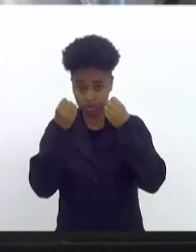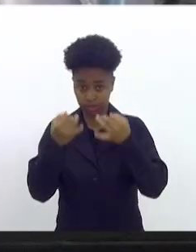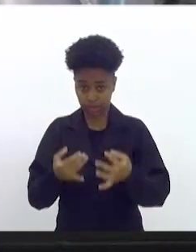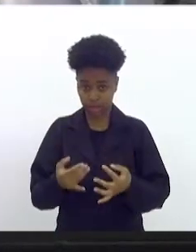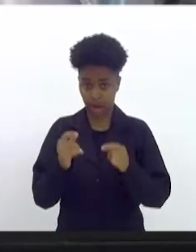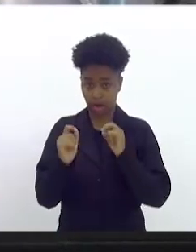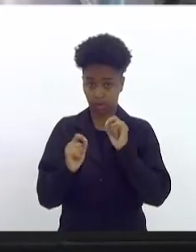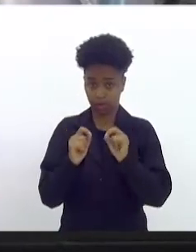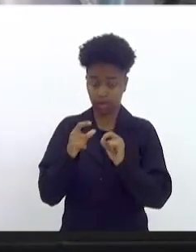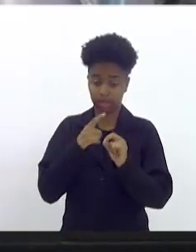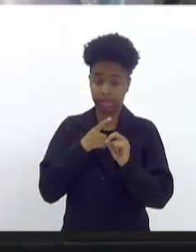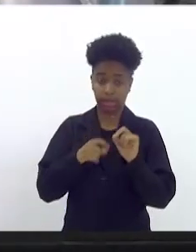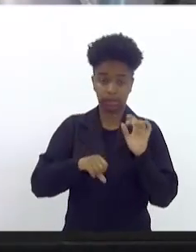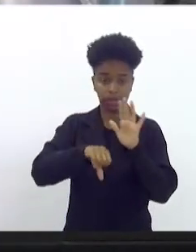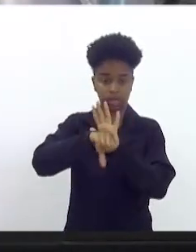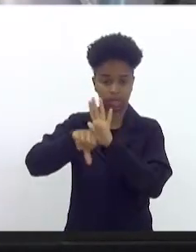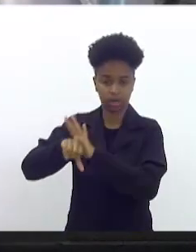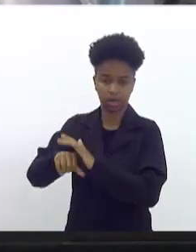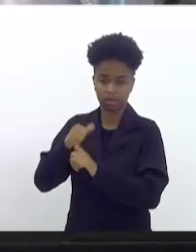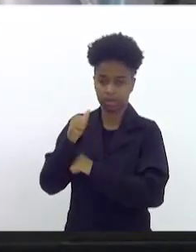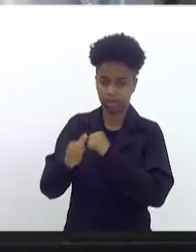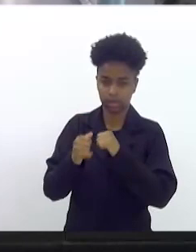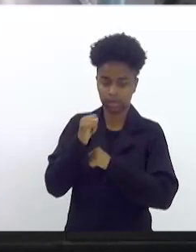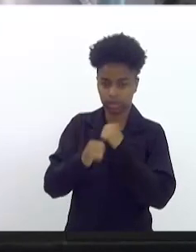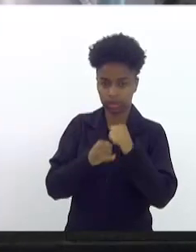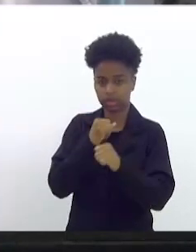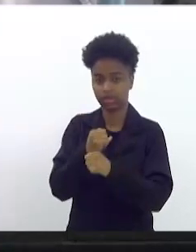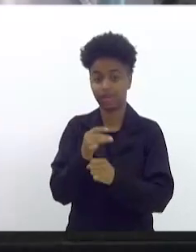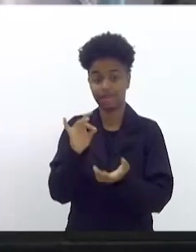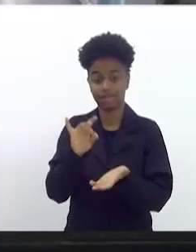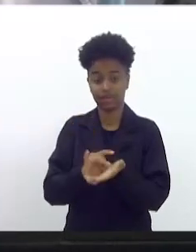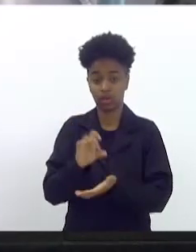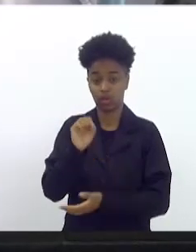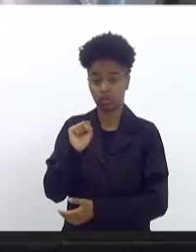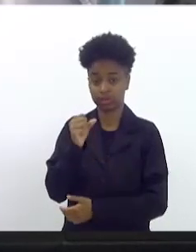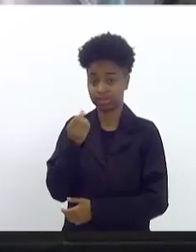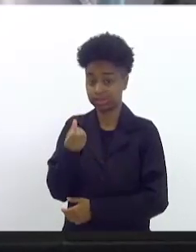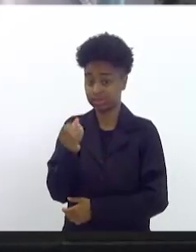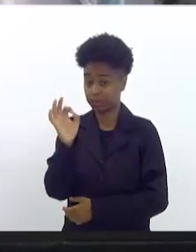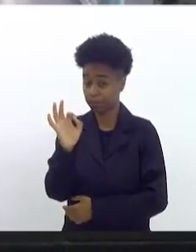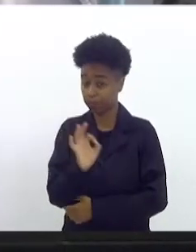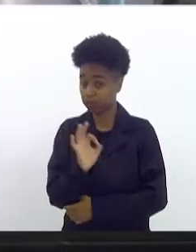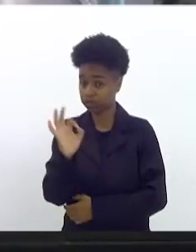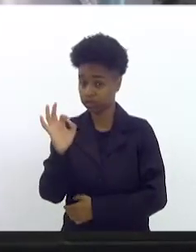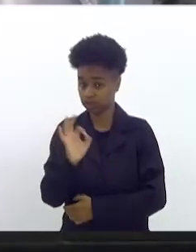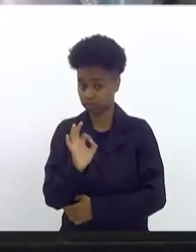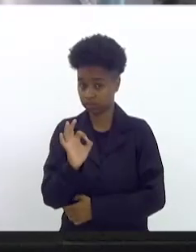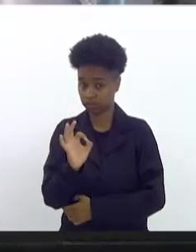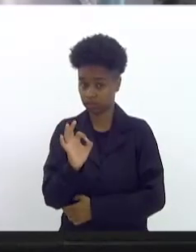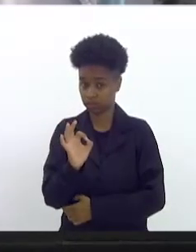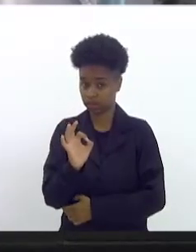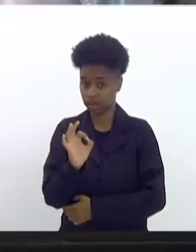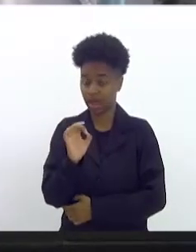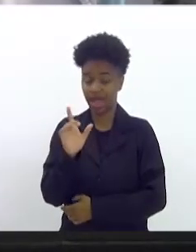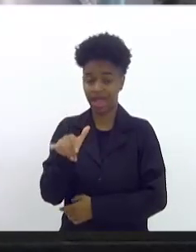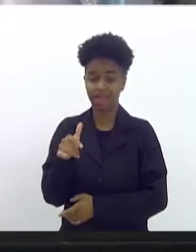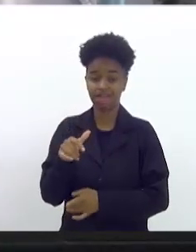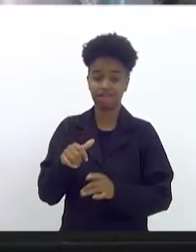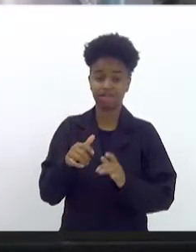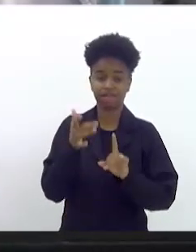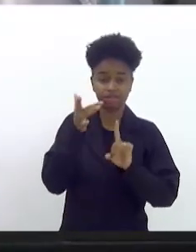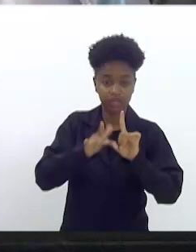dos crimes cibernéticos, na verdade, 86% dos casos têm como vítimas